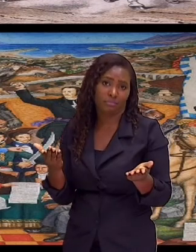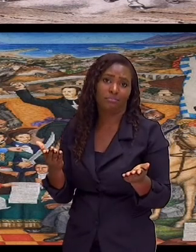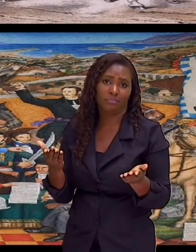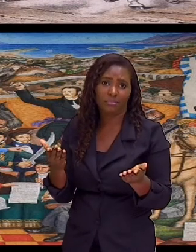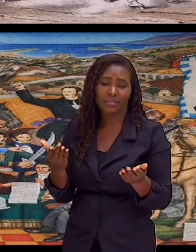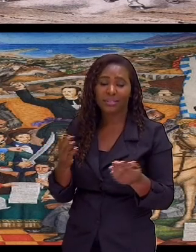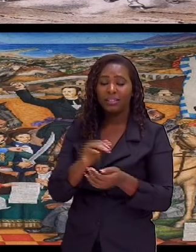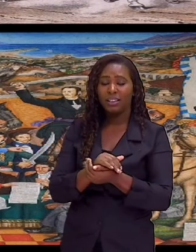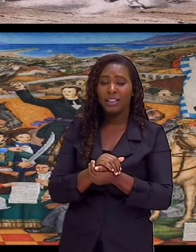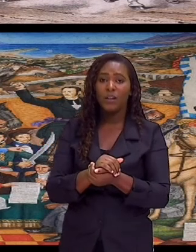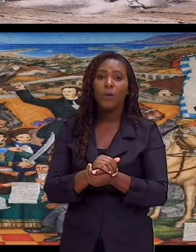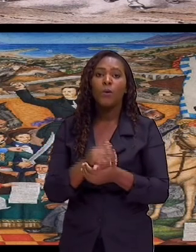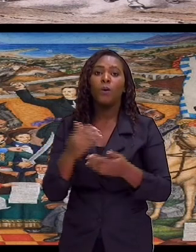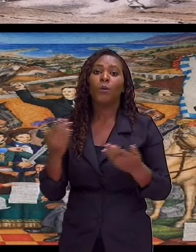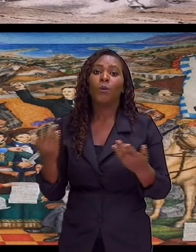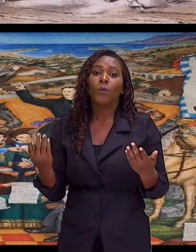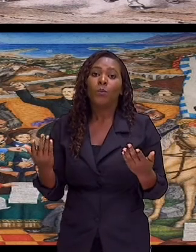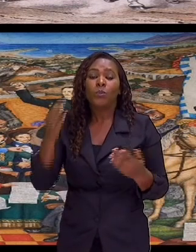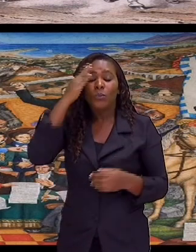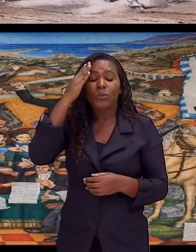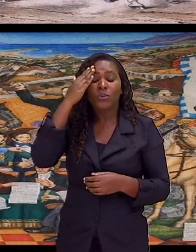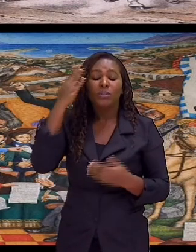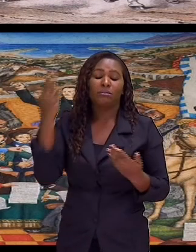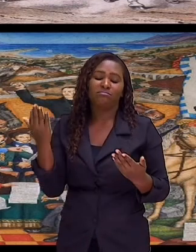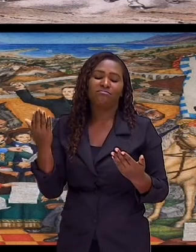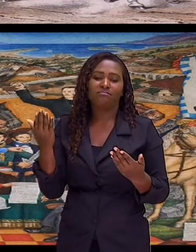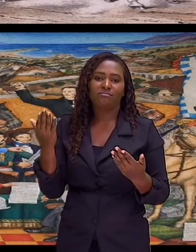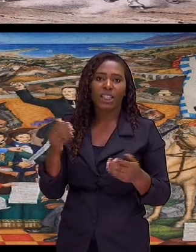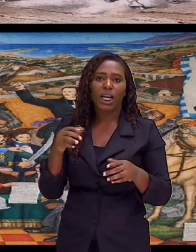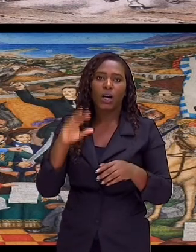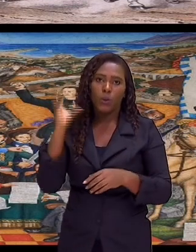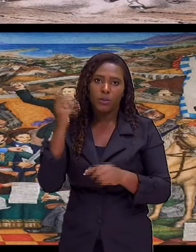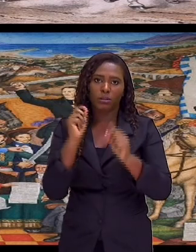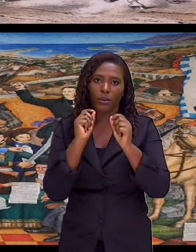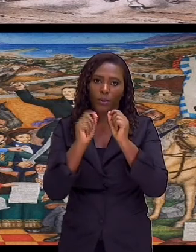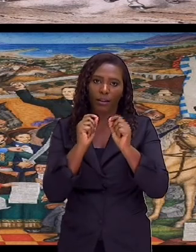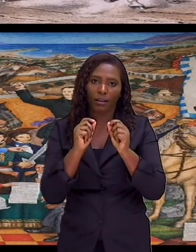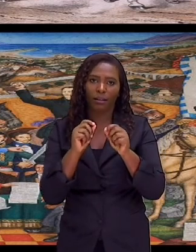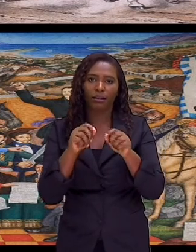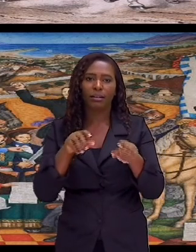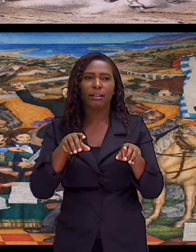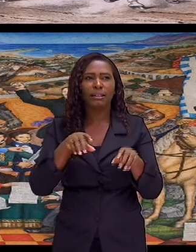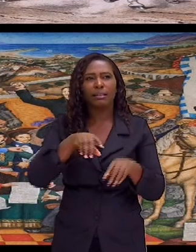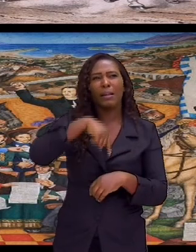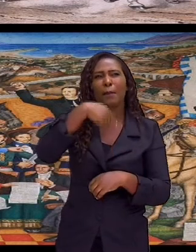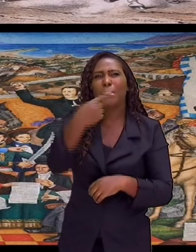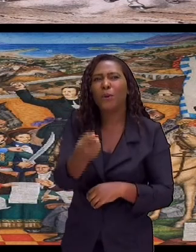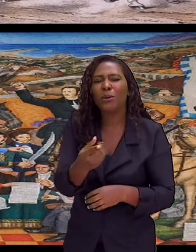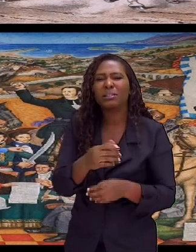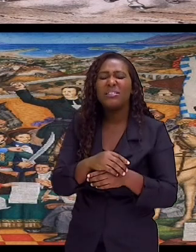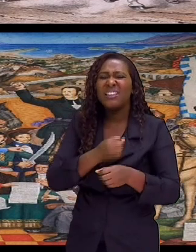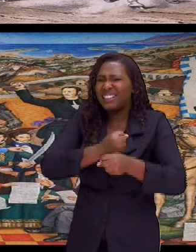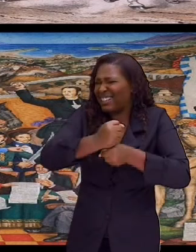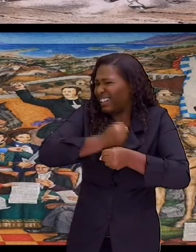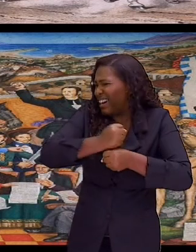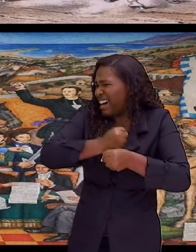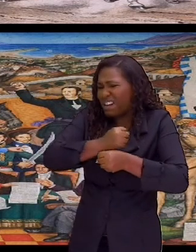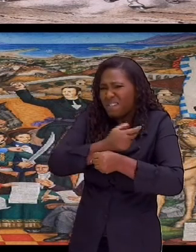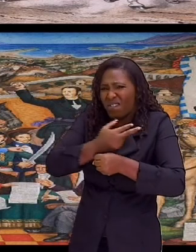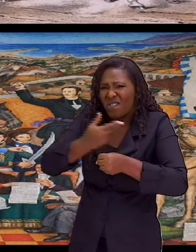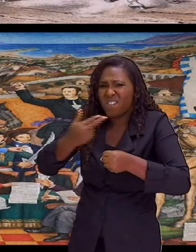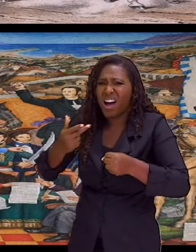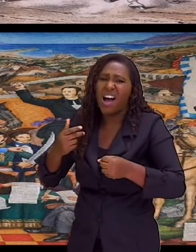Os guachupinos, depois de 11 anos de guerra, em setembro de 1821, o México se